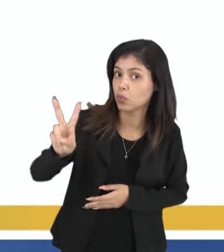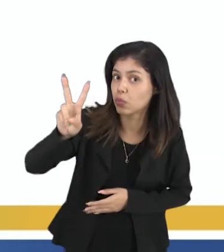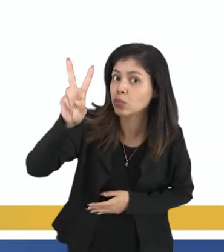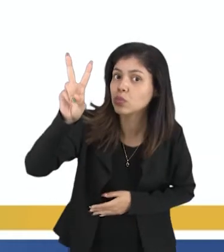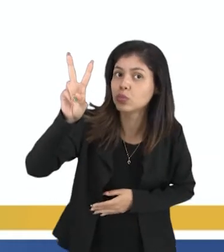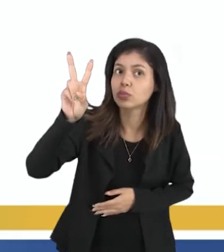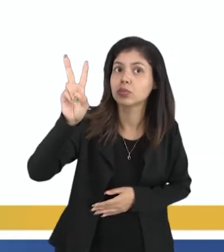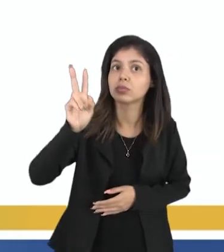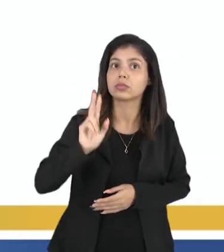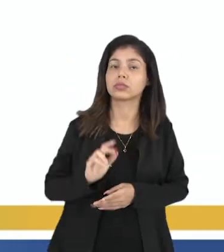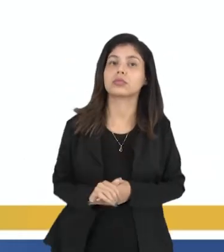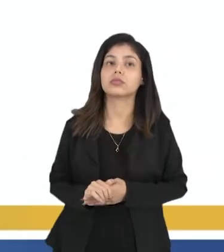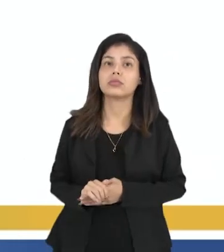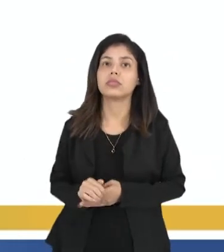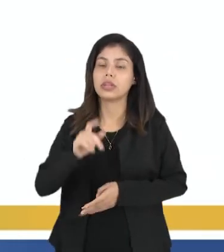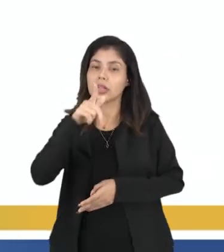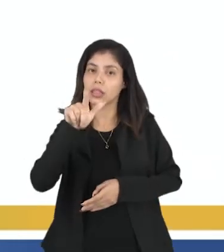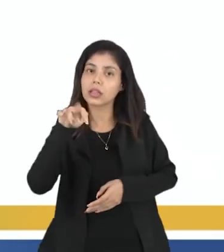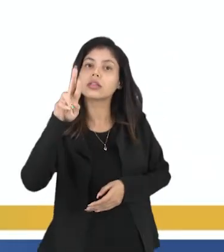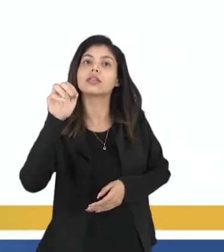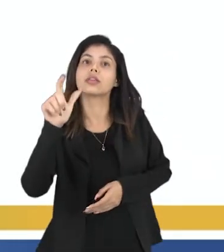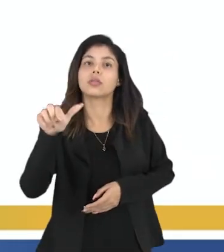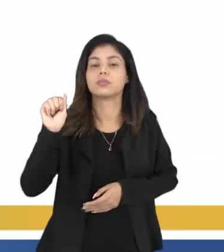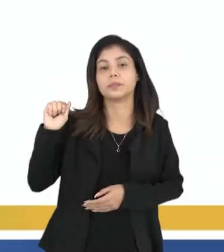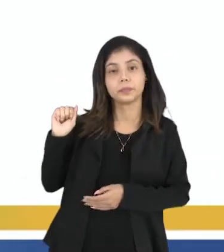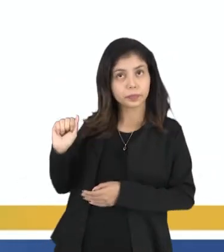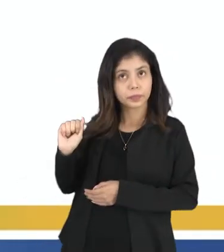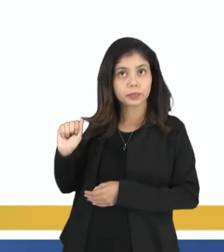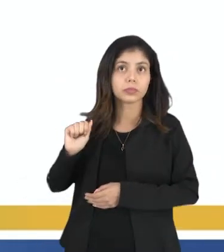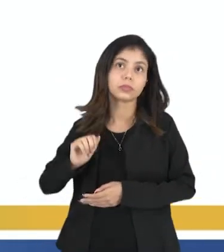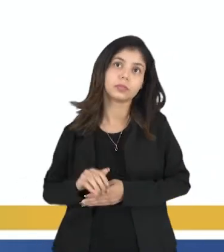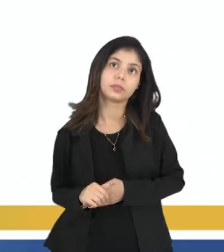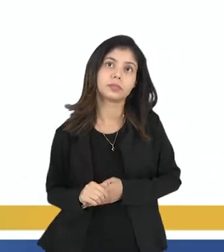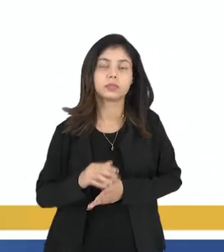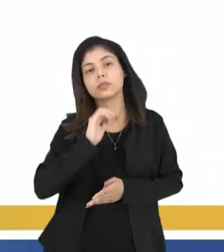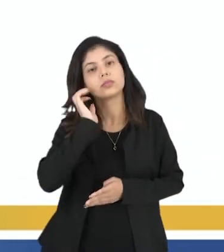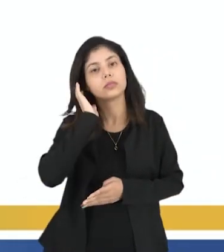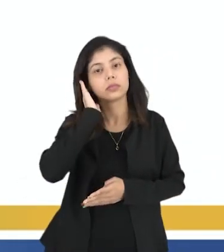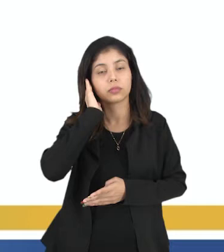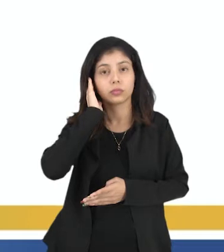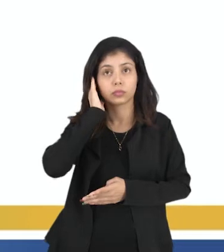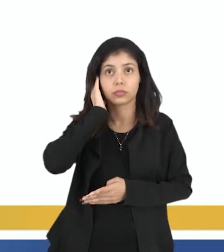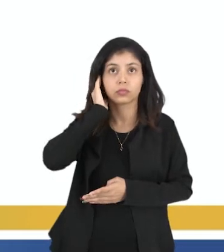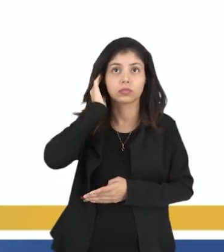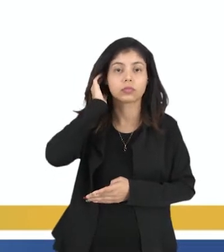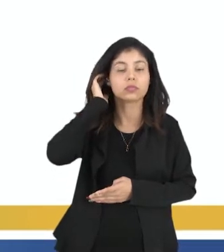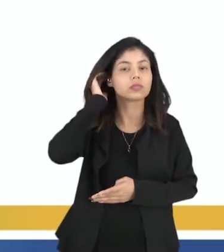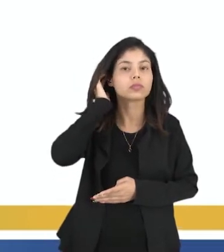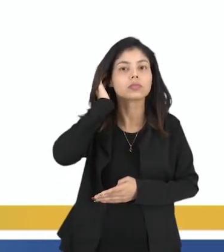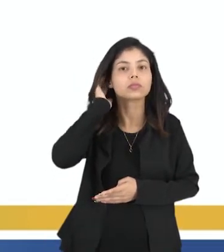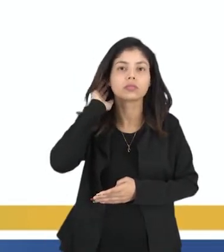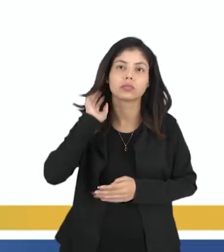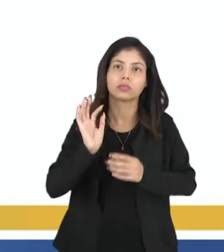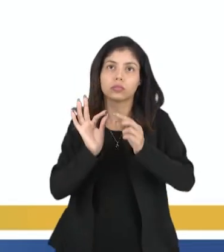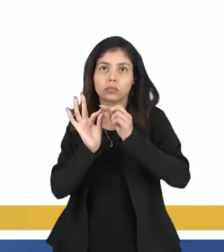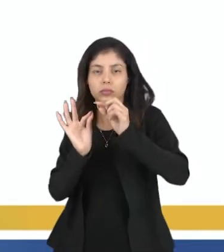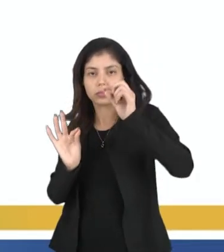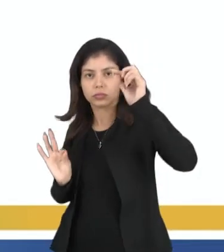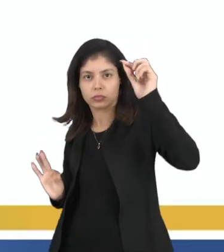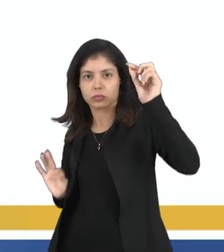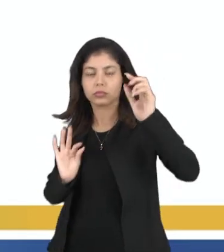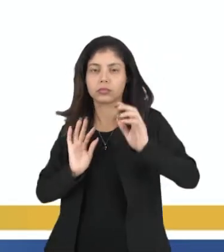da mensuração lateral que é o ar e nós teremos ainda a distância é